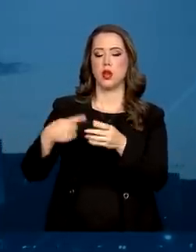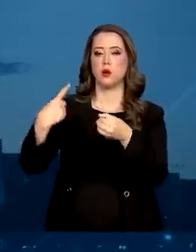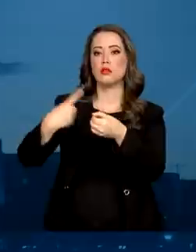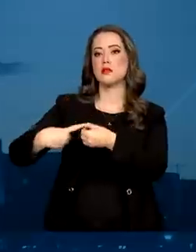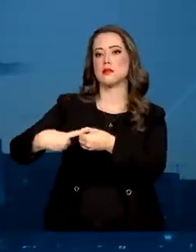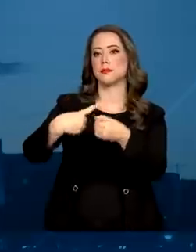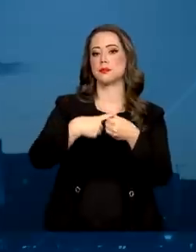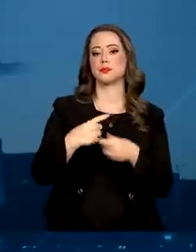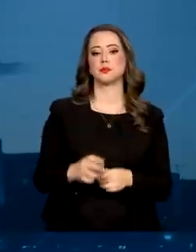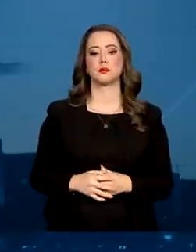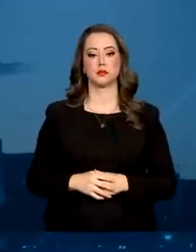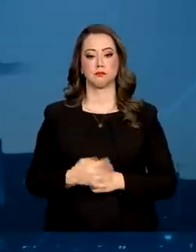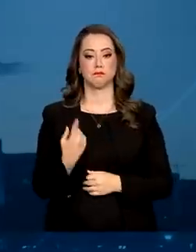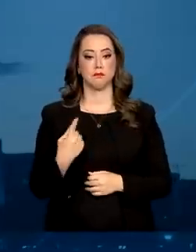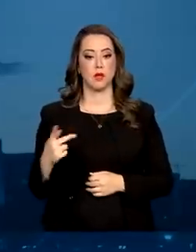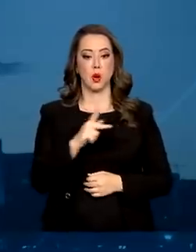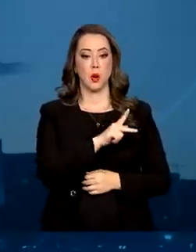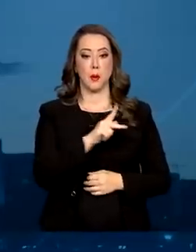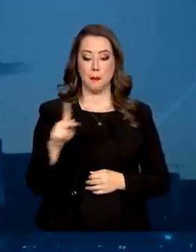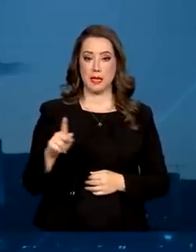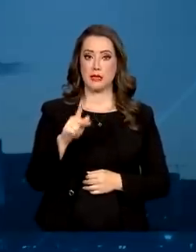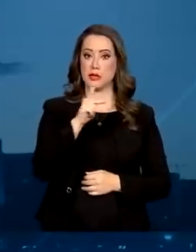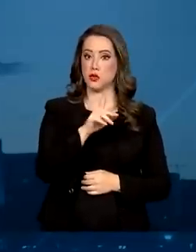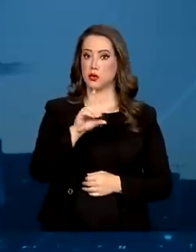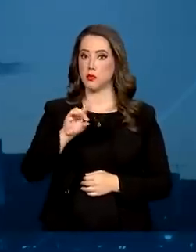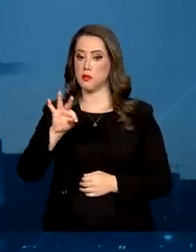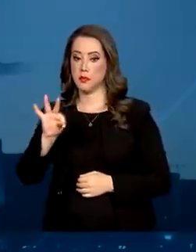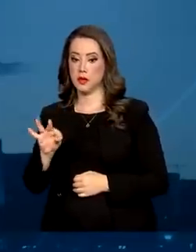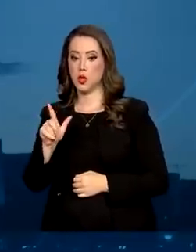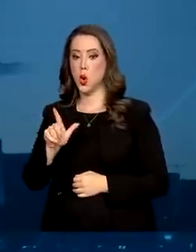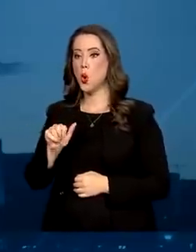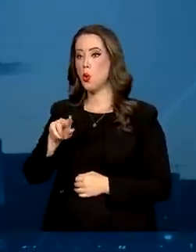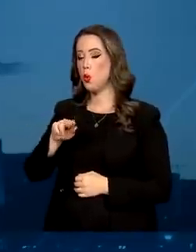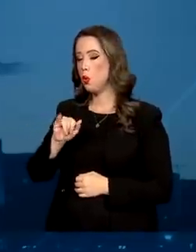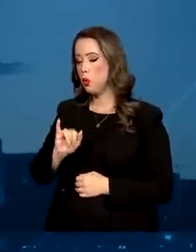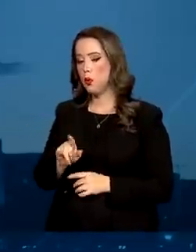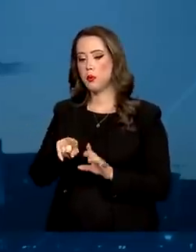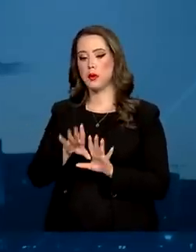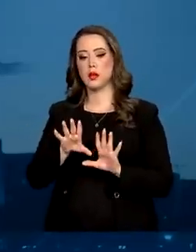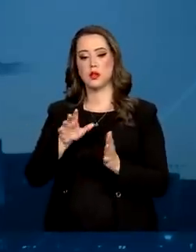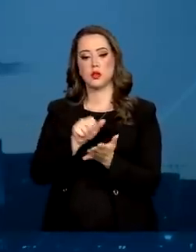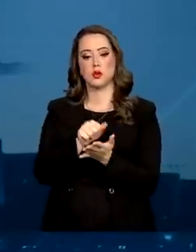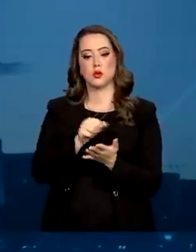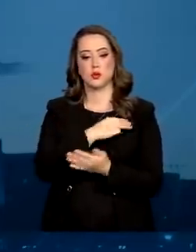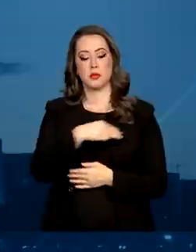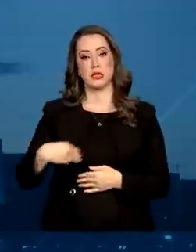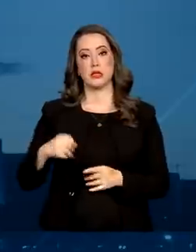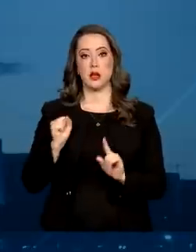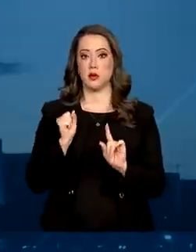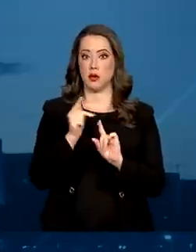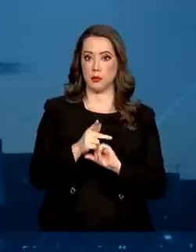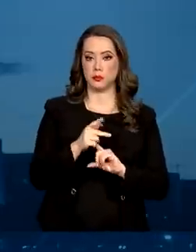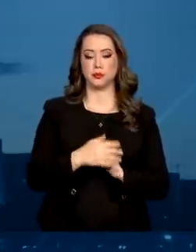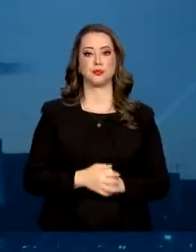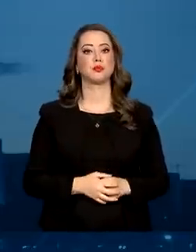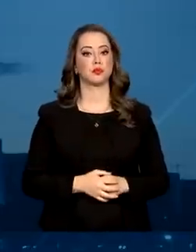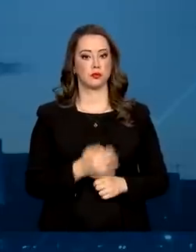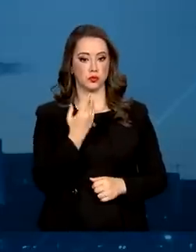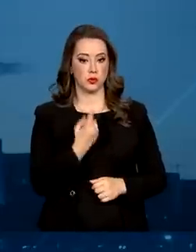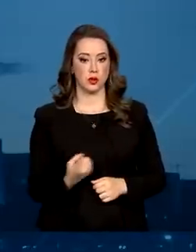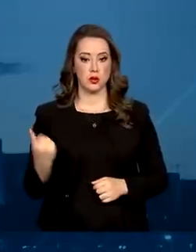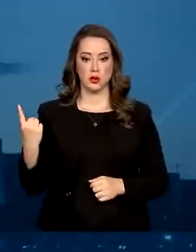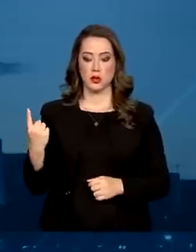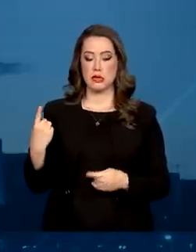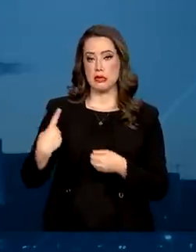o presidente do PDT Carlos Lupi assumirá o comando do Ministério da Previdência Social no ministério da cidades